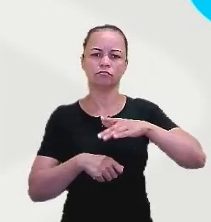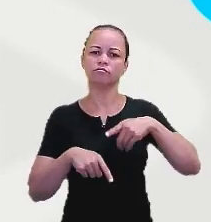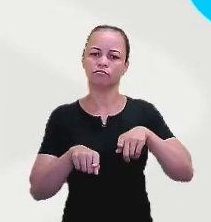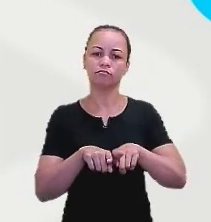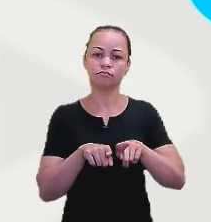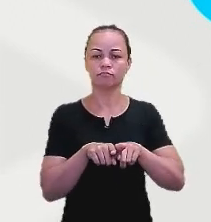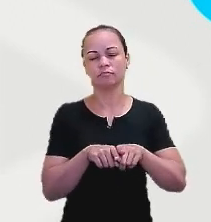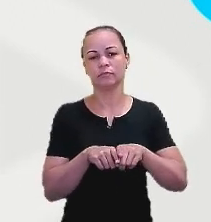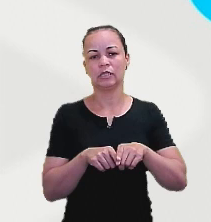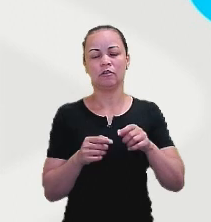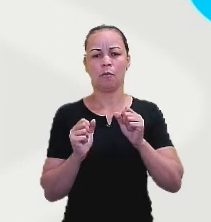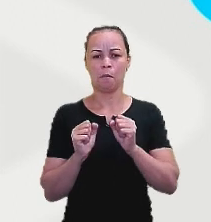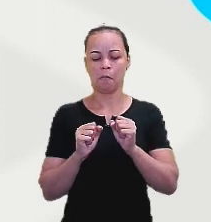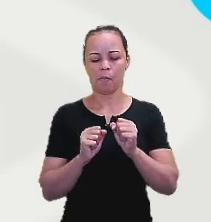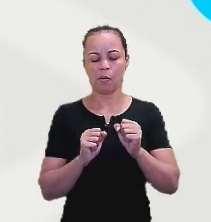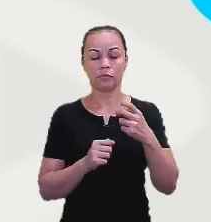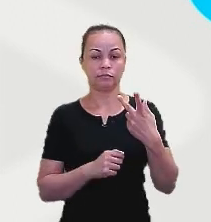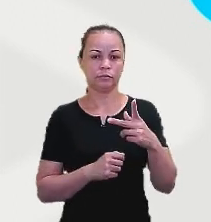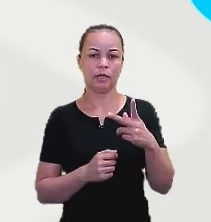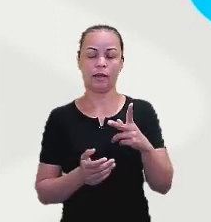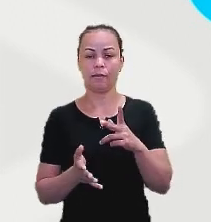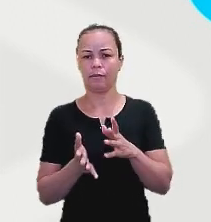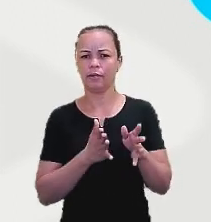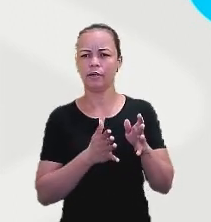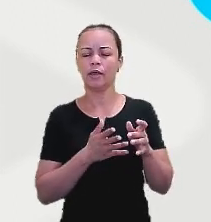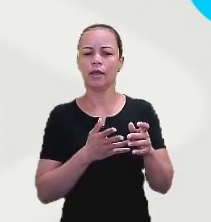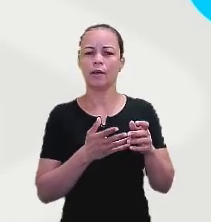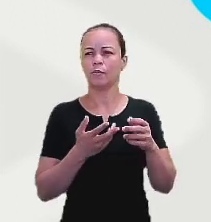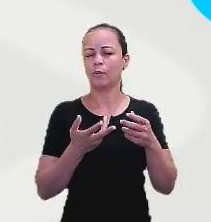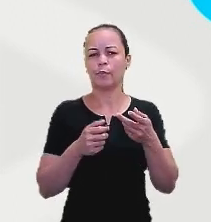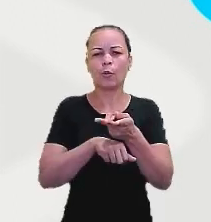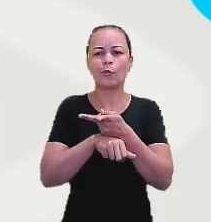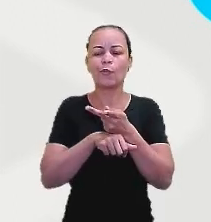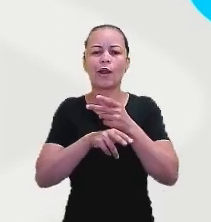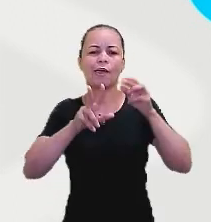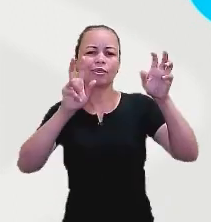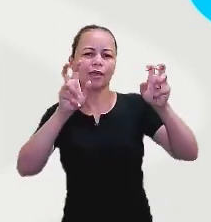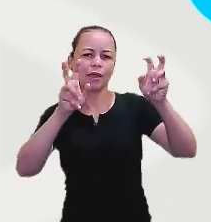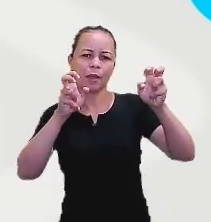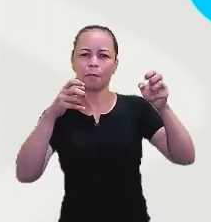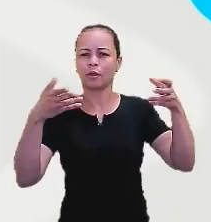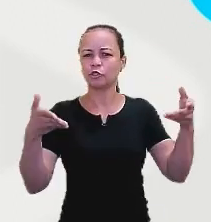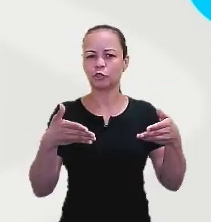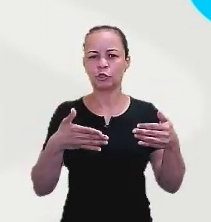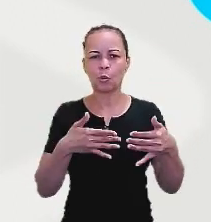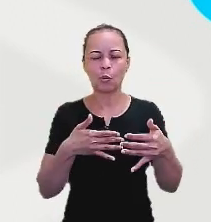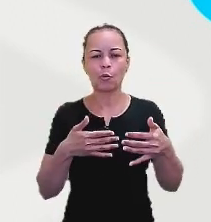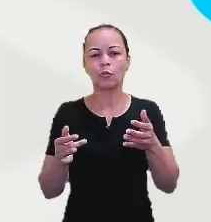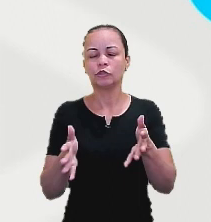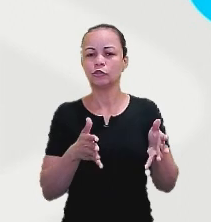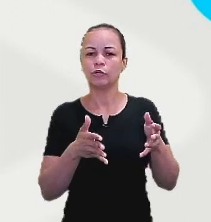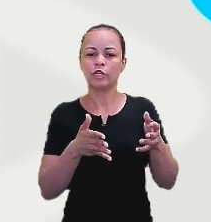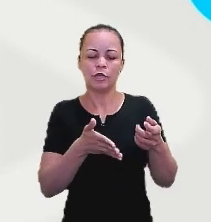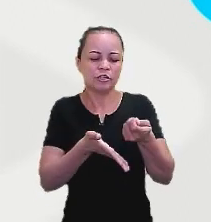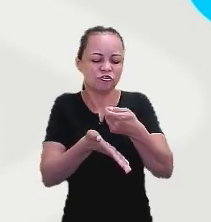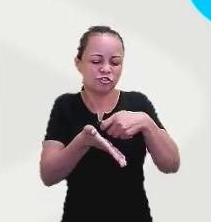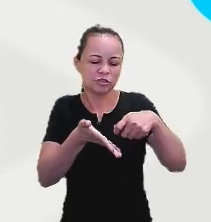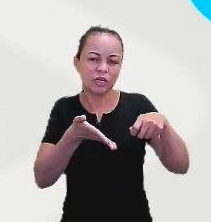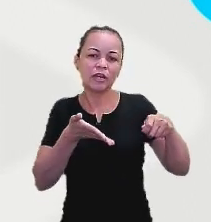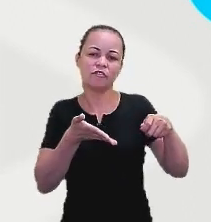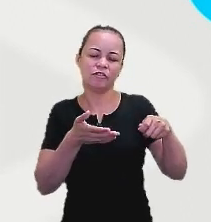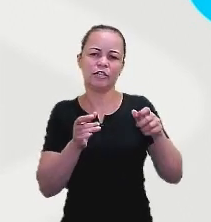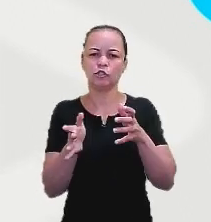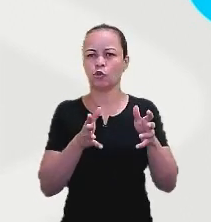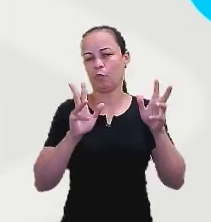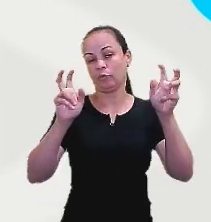tá? Você pode aí, buscar os temas aí da atualidade e buscar escrever um pouco